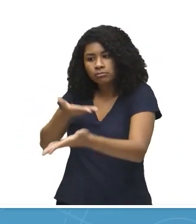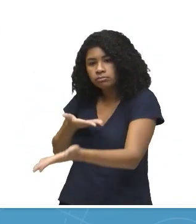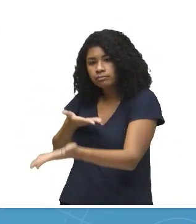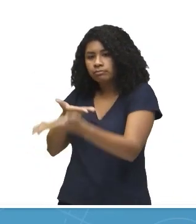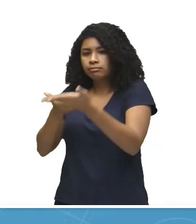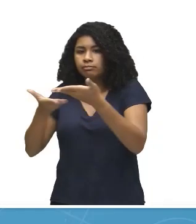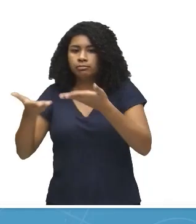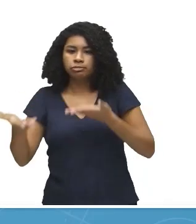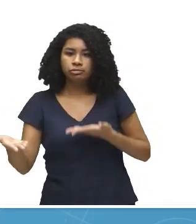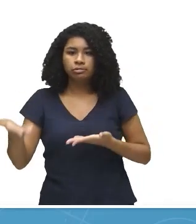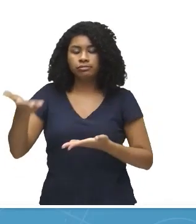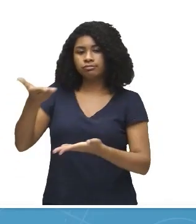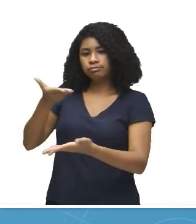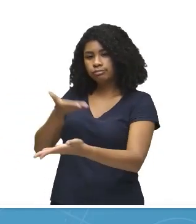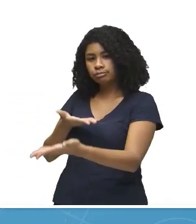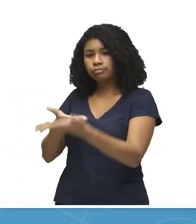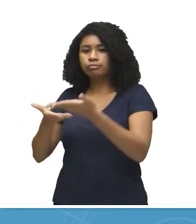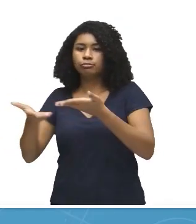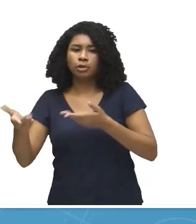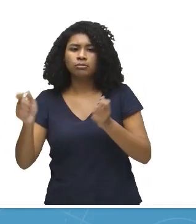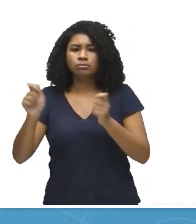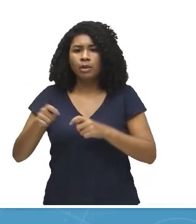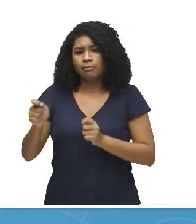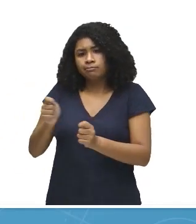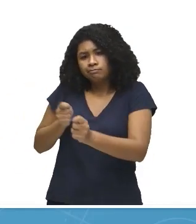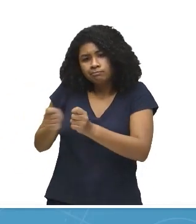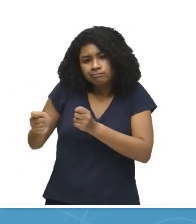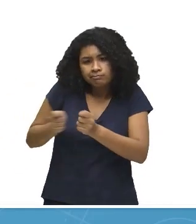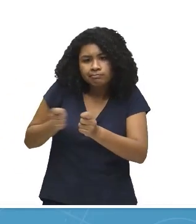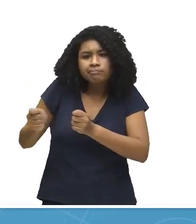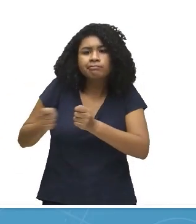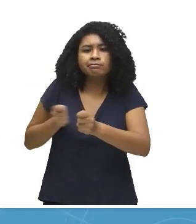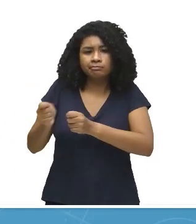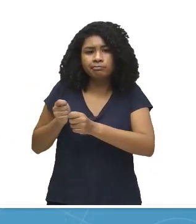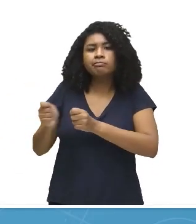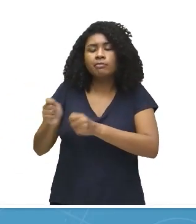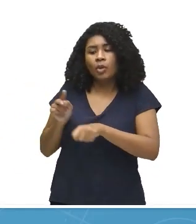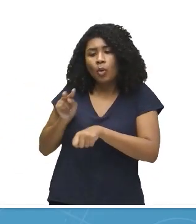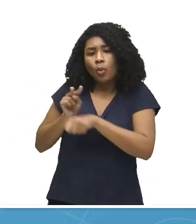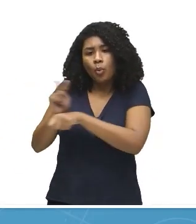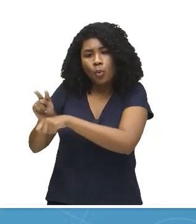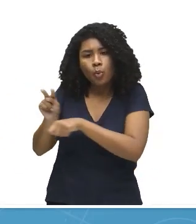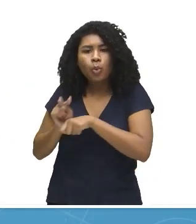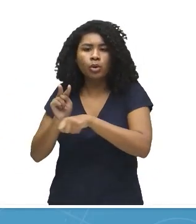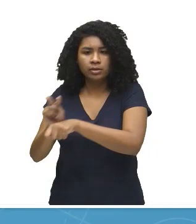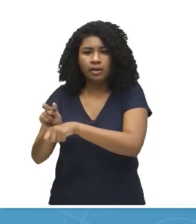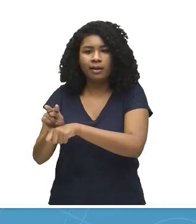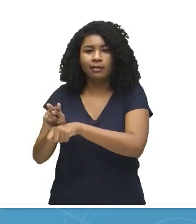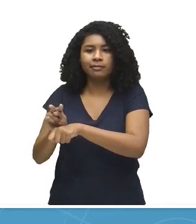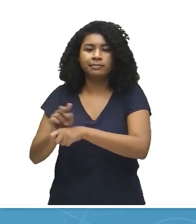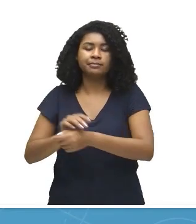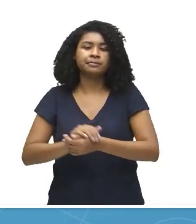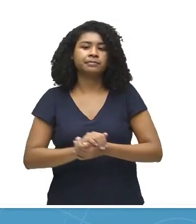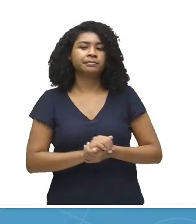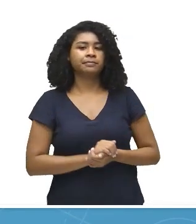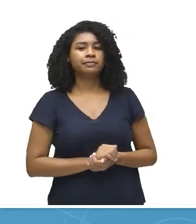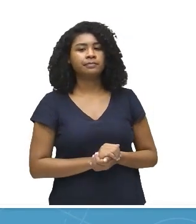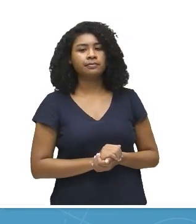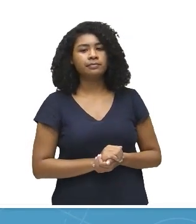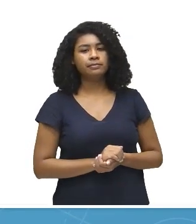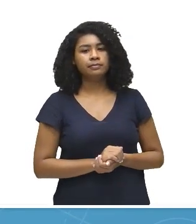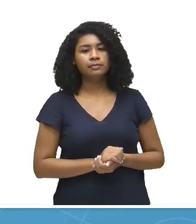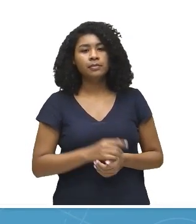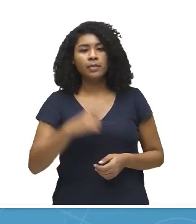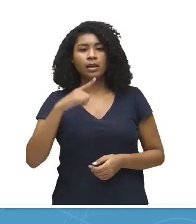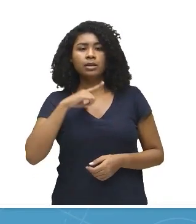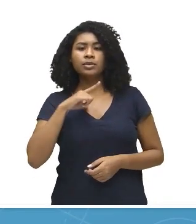equilíbrio, né, que é esse manejo sustentável, né? Em equilíbrio do homem com a natureza. Aí nós